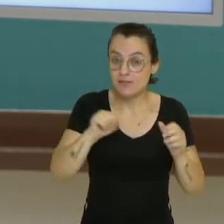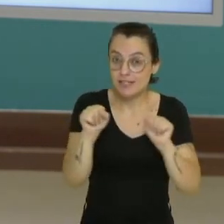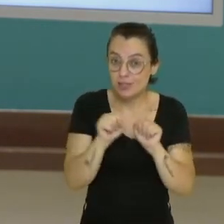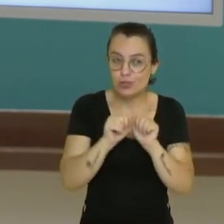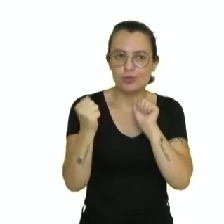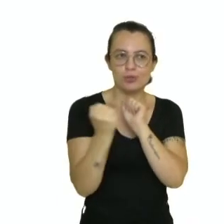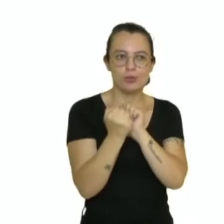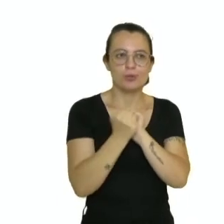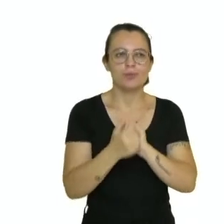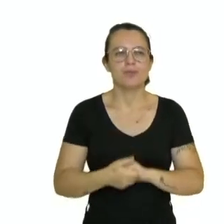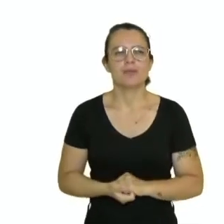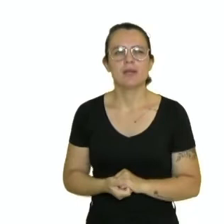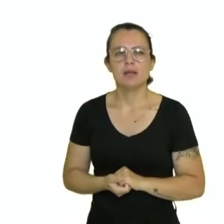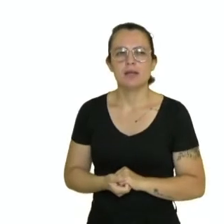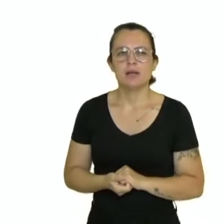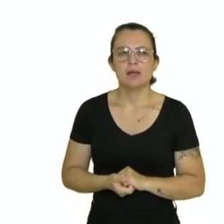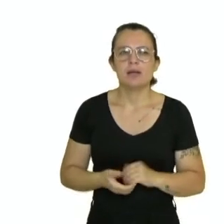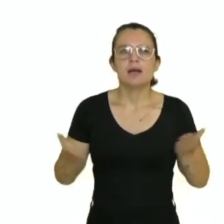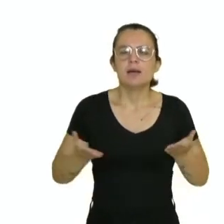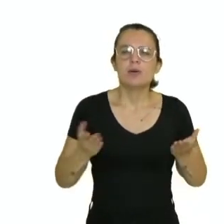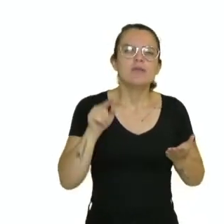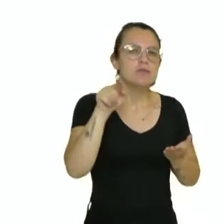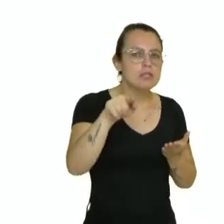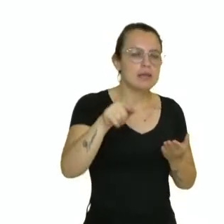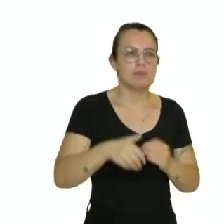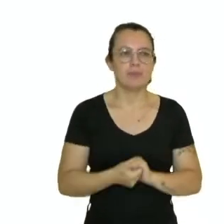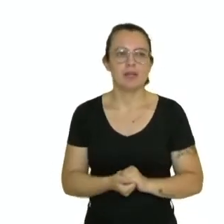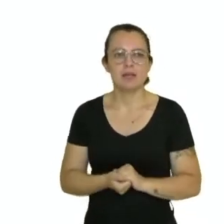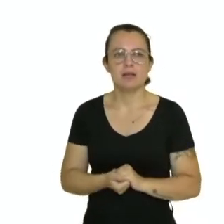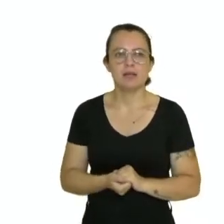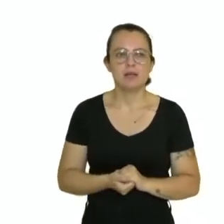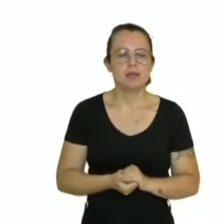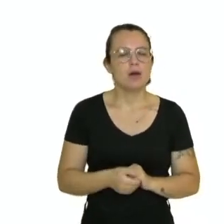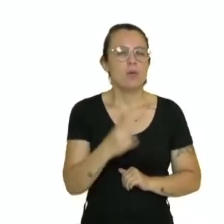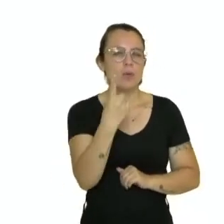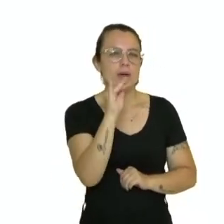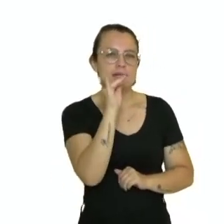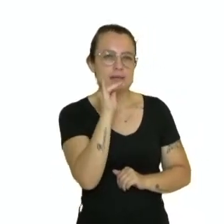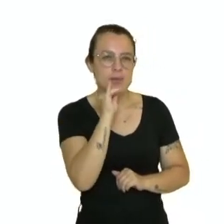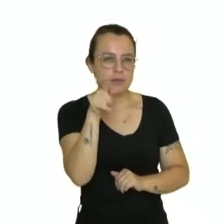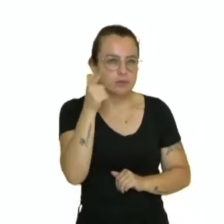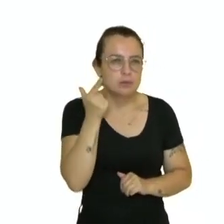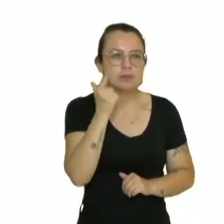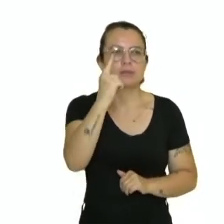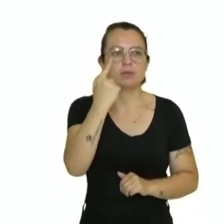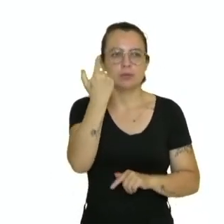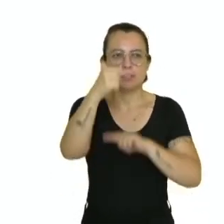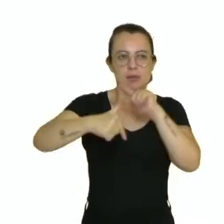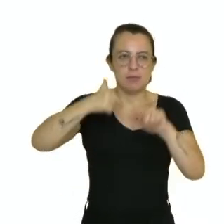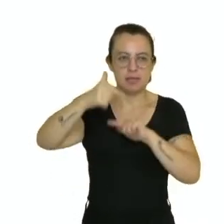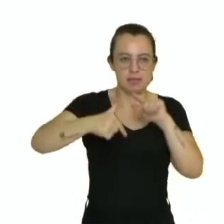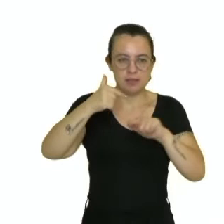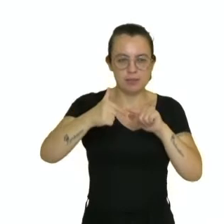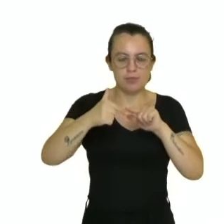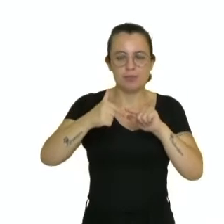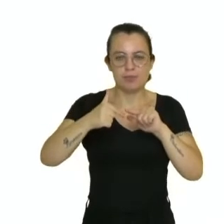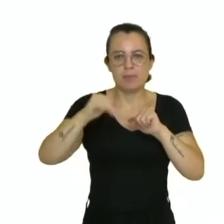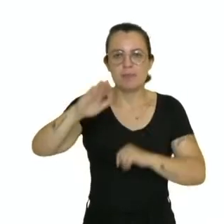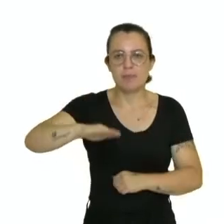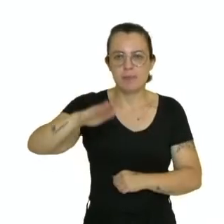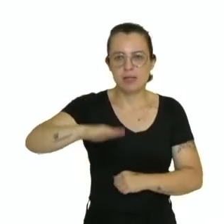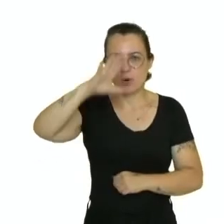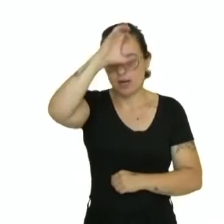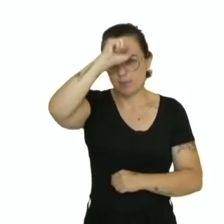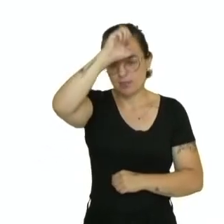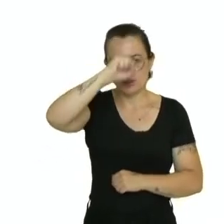juntos aqui? Vamos lá. Agora é com você. Vamos supor que você conseguiu um emprego como menor aprendiz e